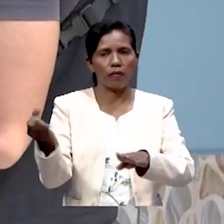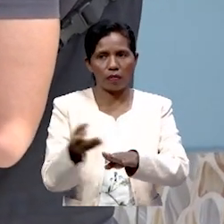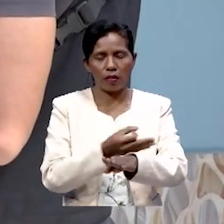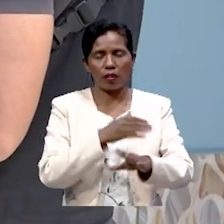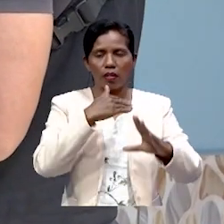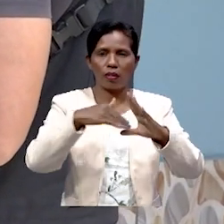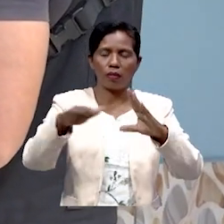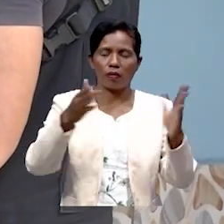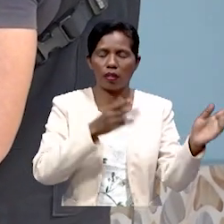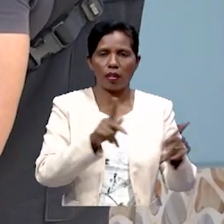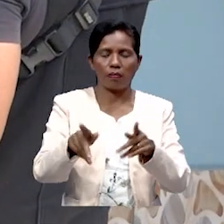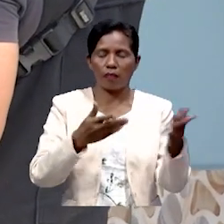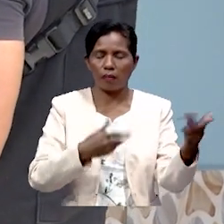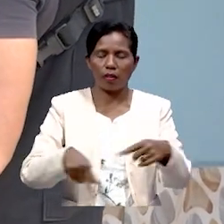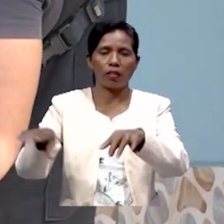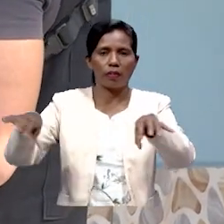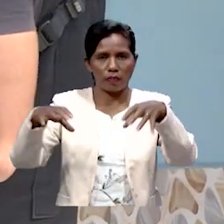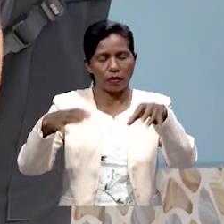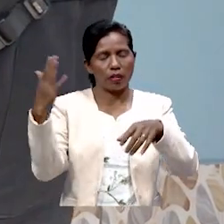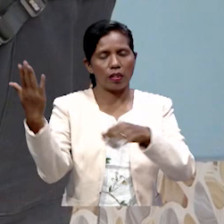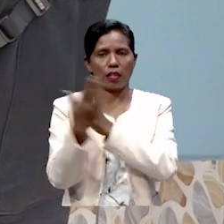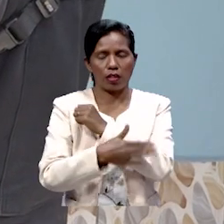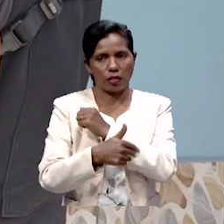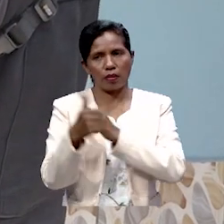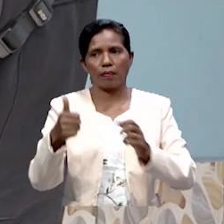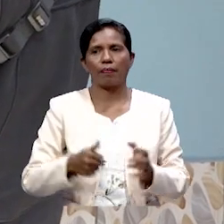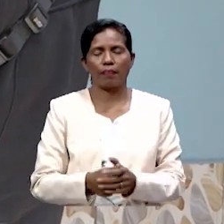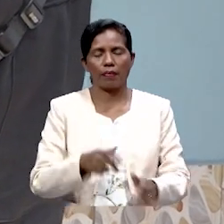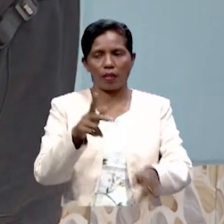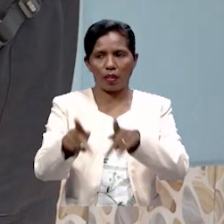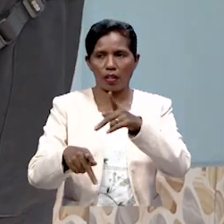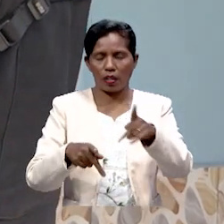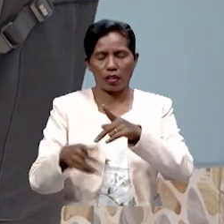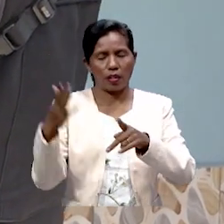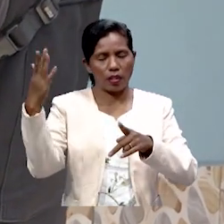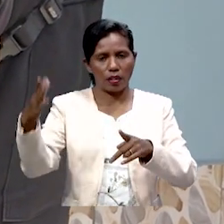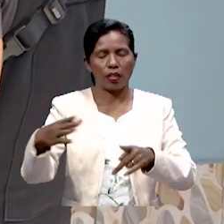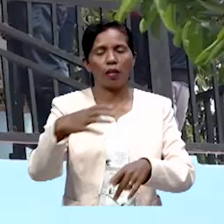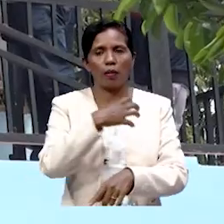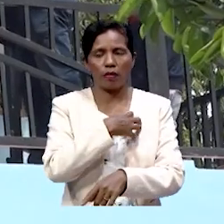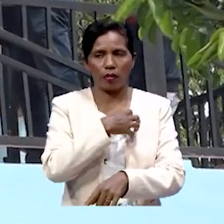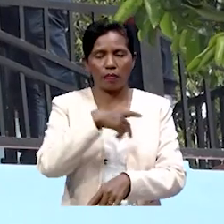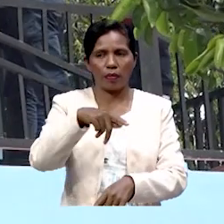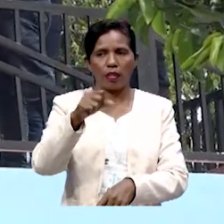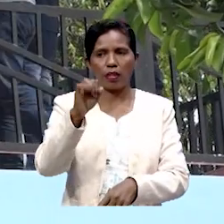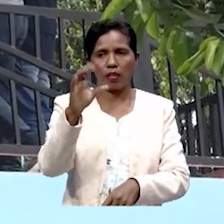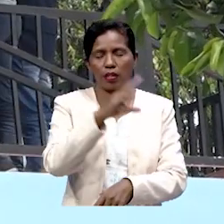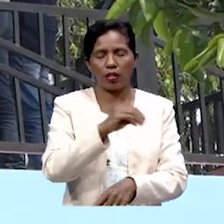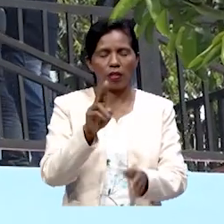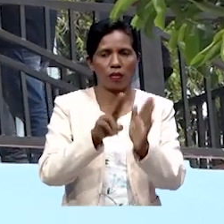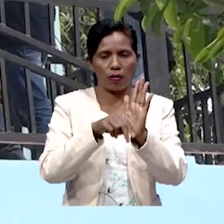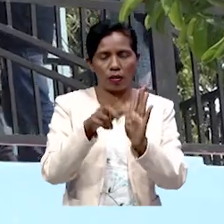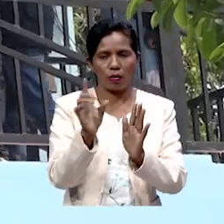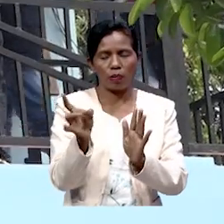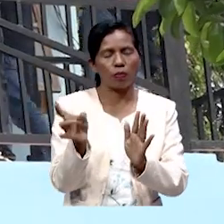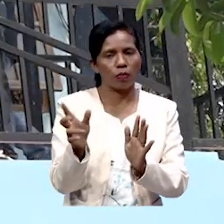diharuka Timoroan Sira ba serviço e railior. Cidadão na Intolu, se halo detenção e sela PSIC e kaikoli. Durante horas itu nun resin rua,